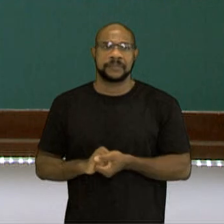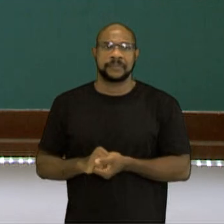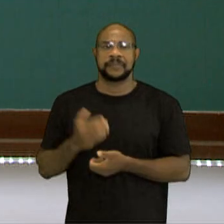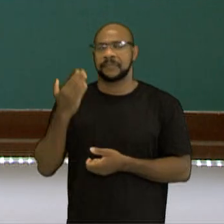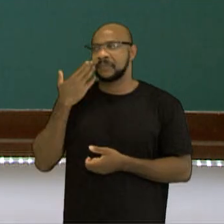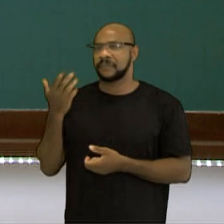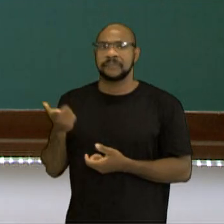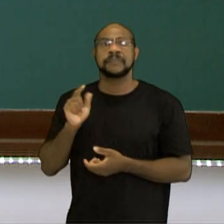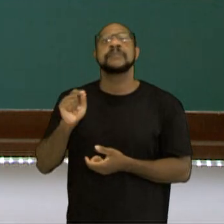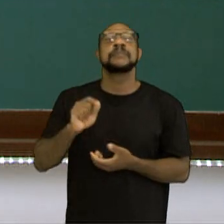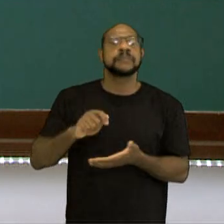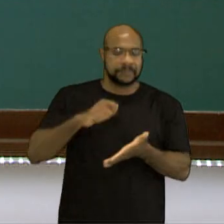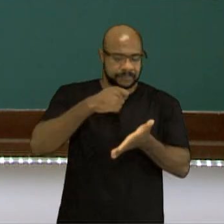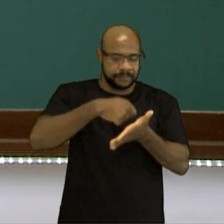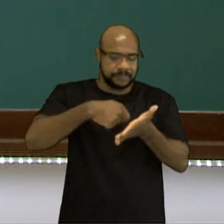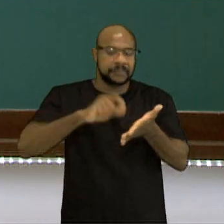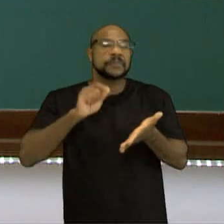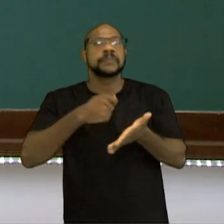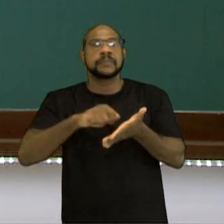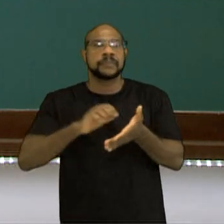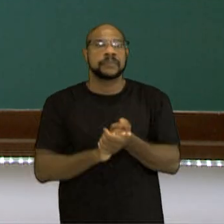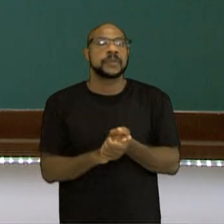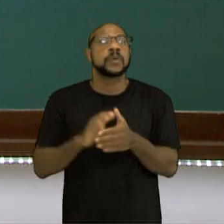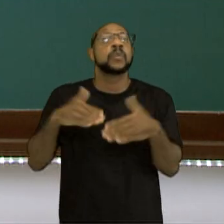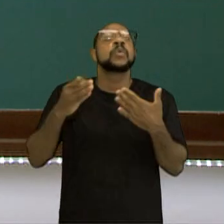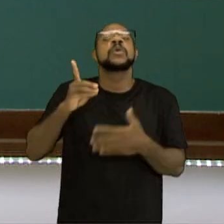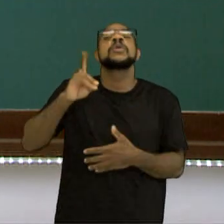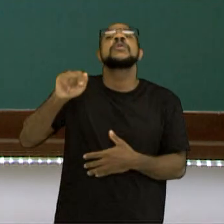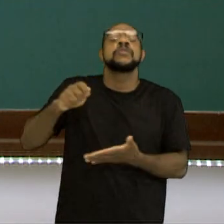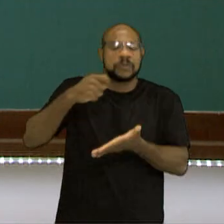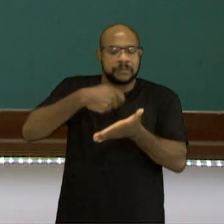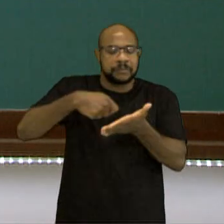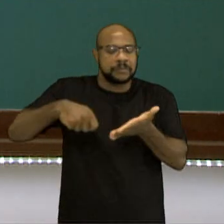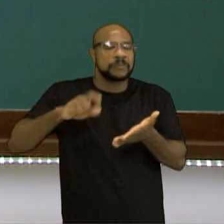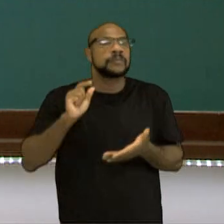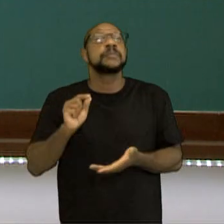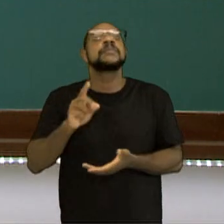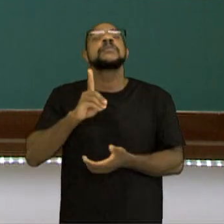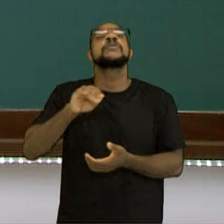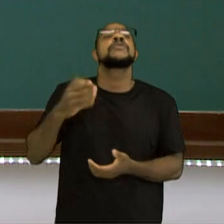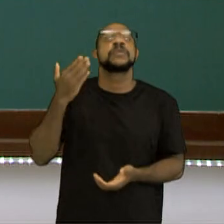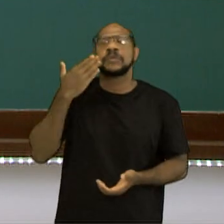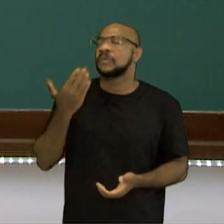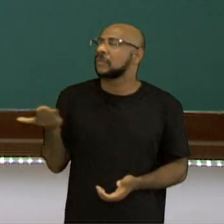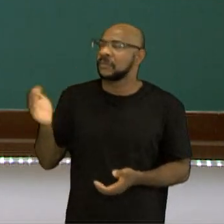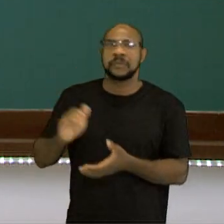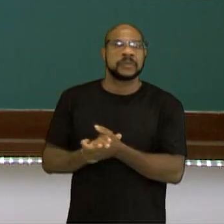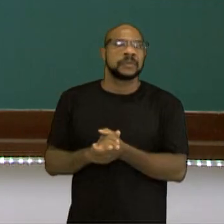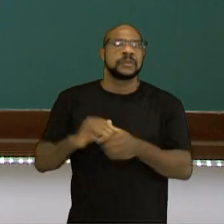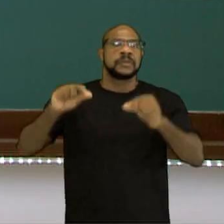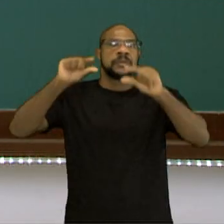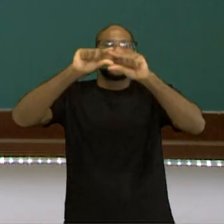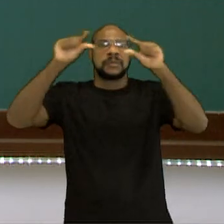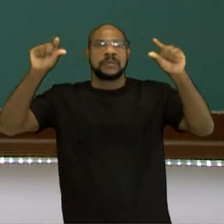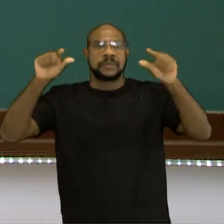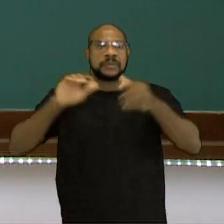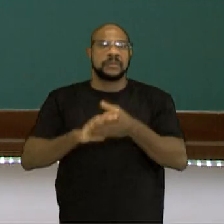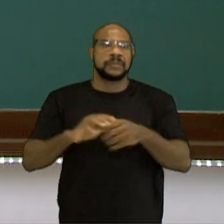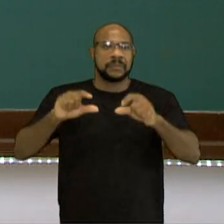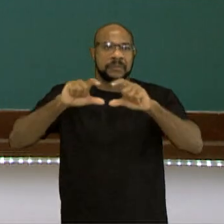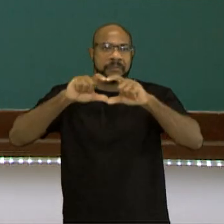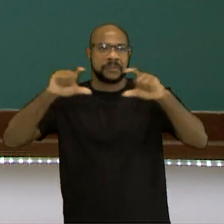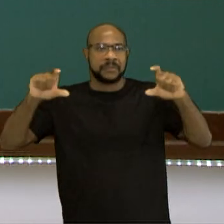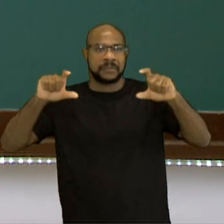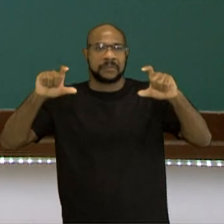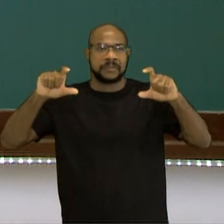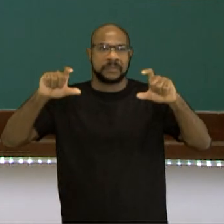foi escrito, de quando é esse jornal, a headline or Ramadan and a challenge of